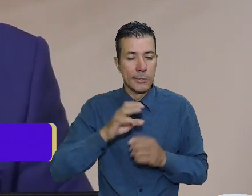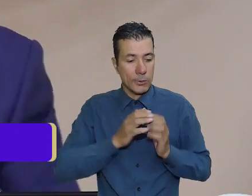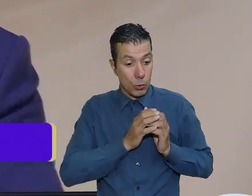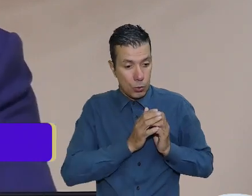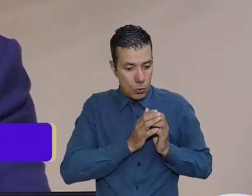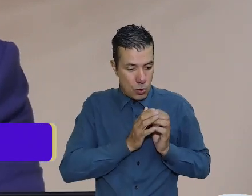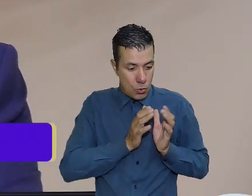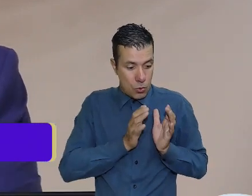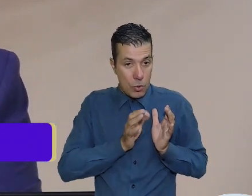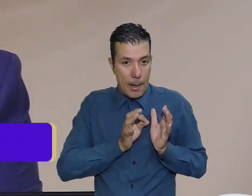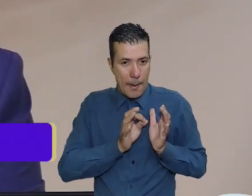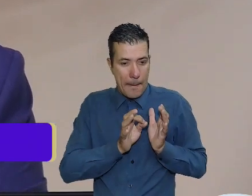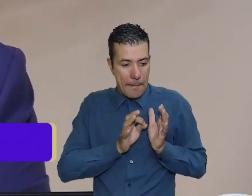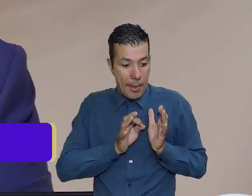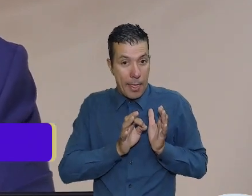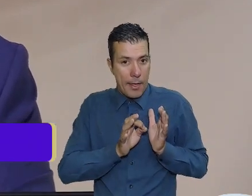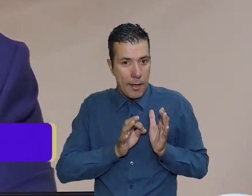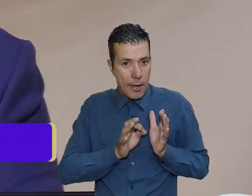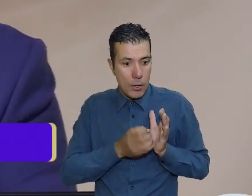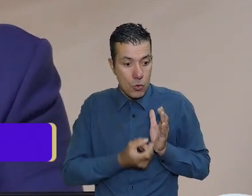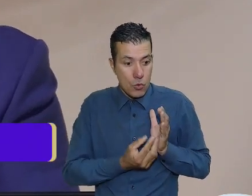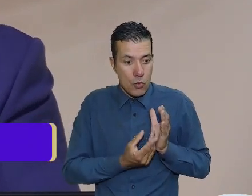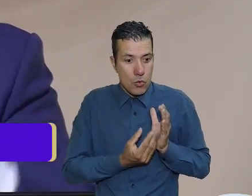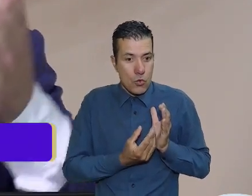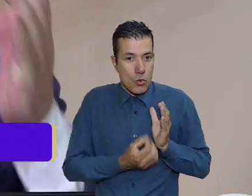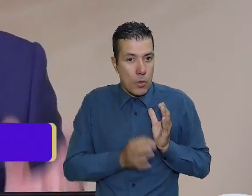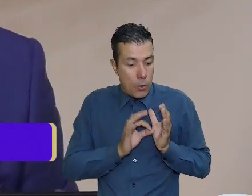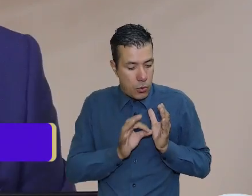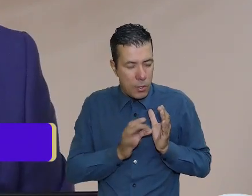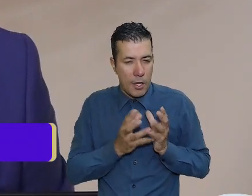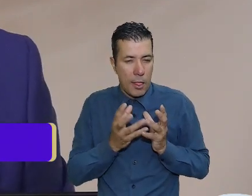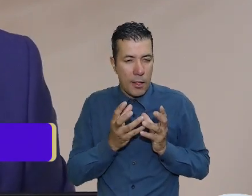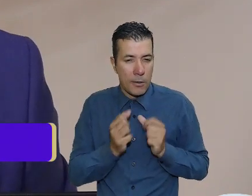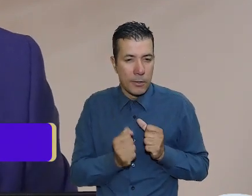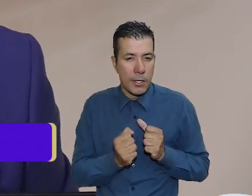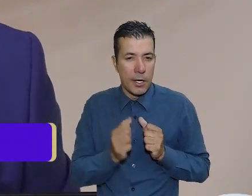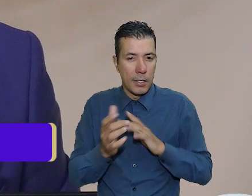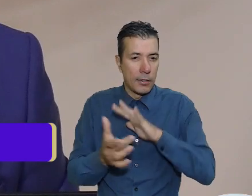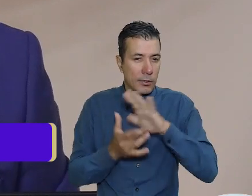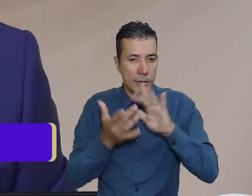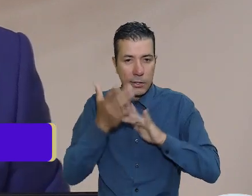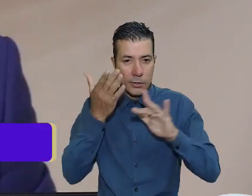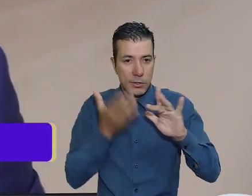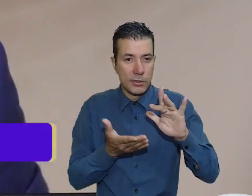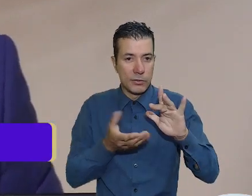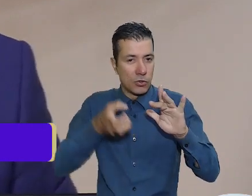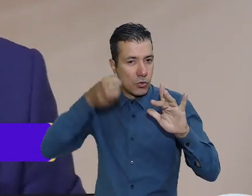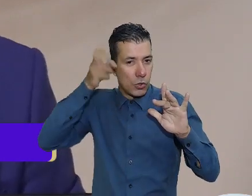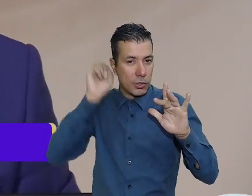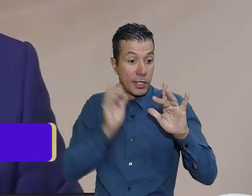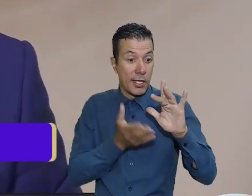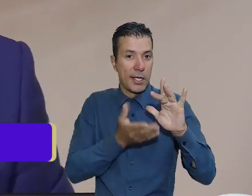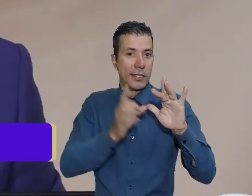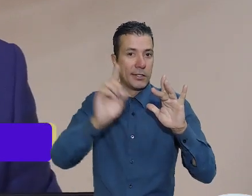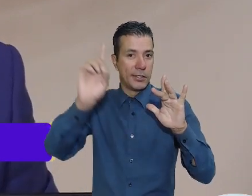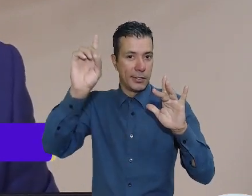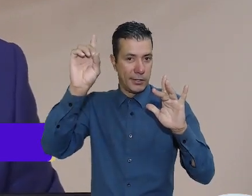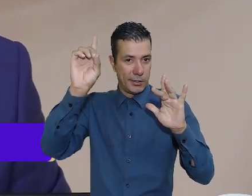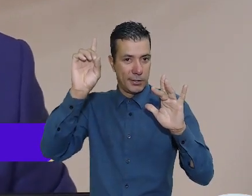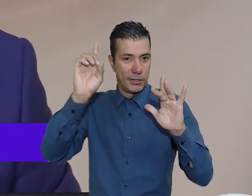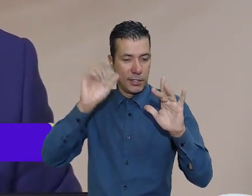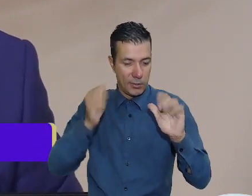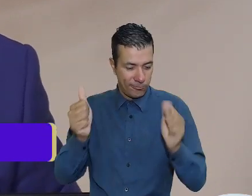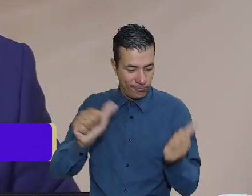coração preparado, o coração está ardendo, e ele diz assim: ó, eu quero aceitar o Cordeiro de Deus que tira o pecado do mundo, eu quero